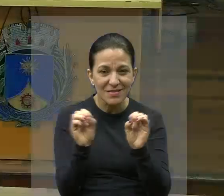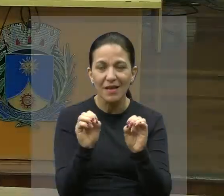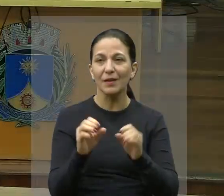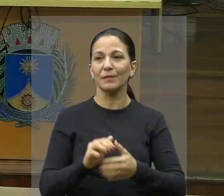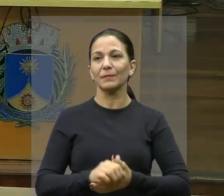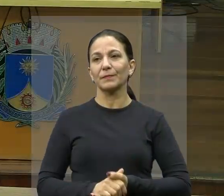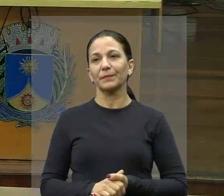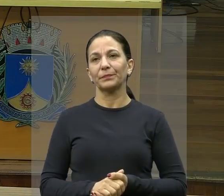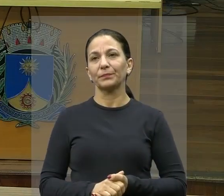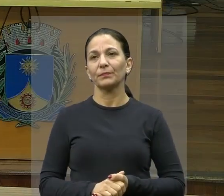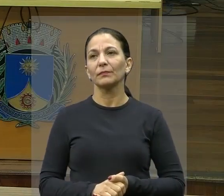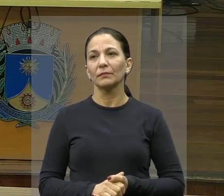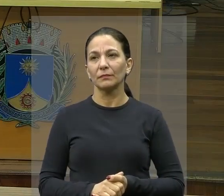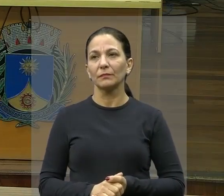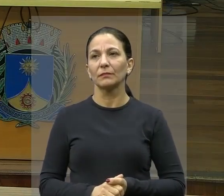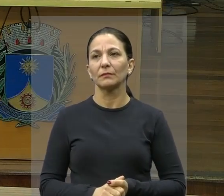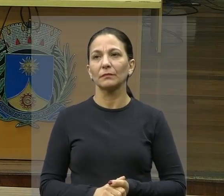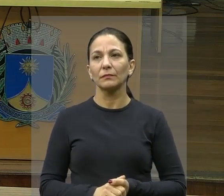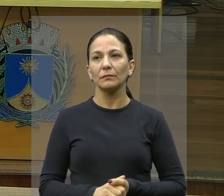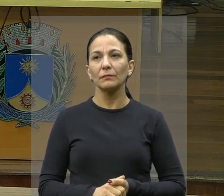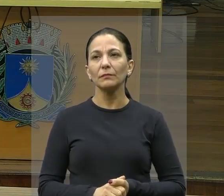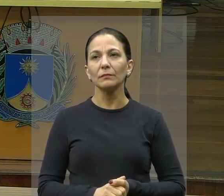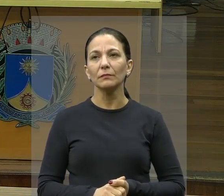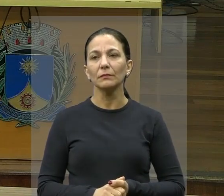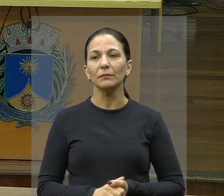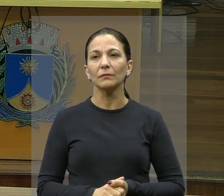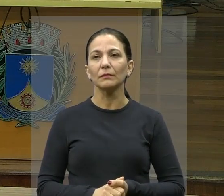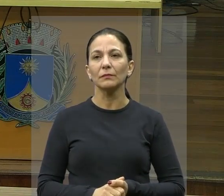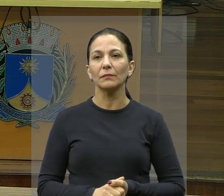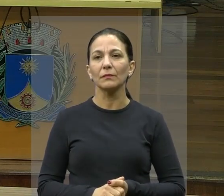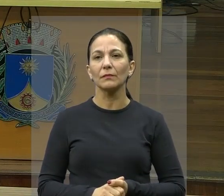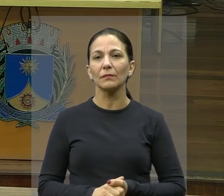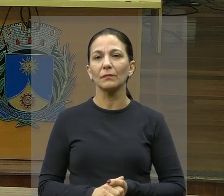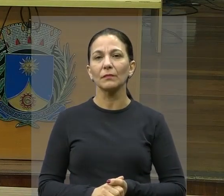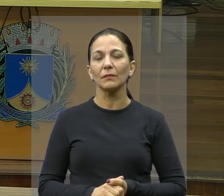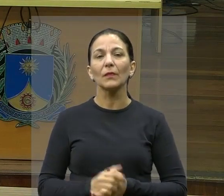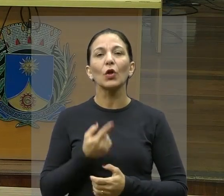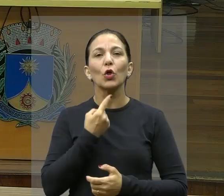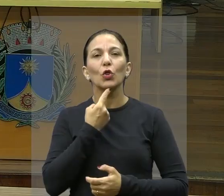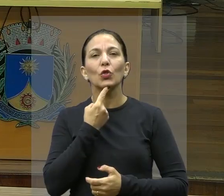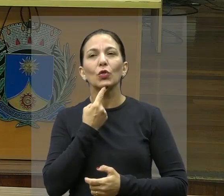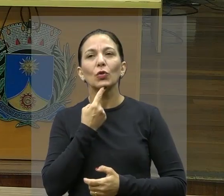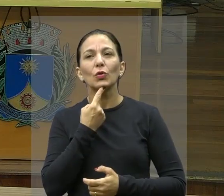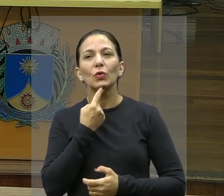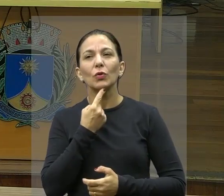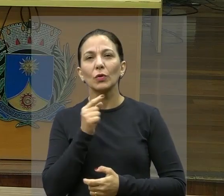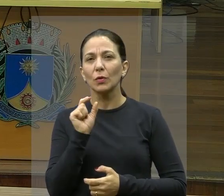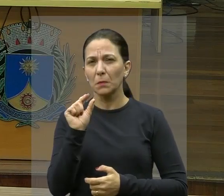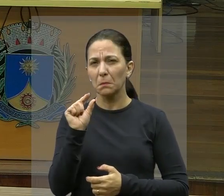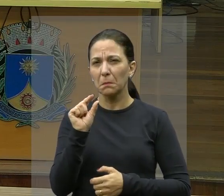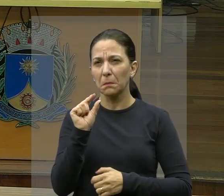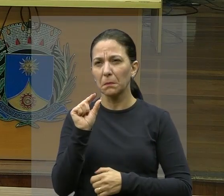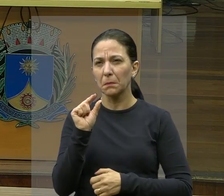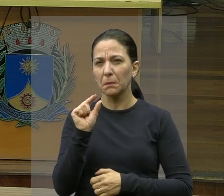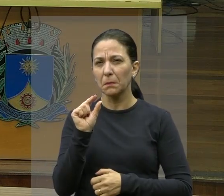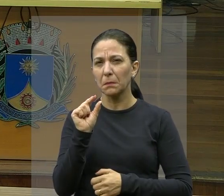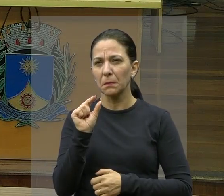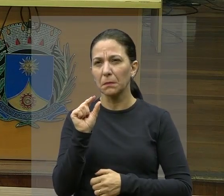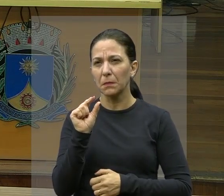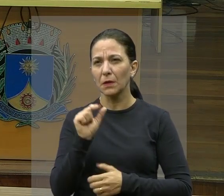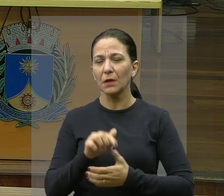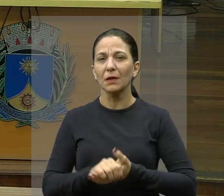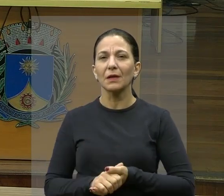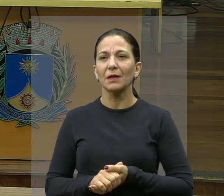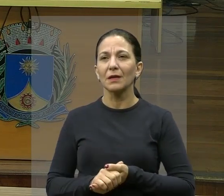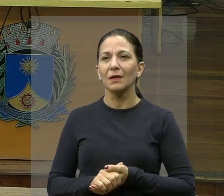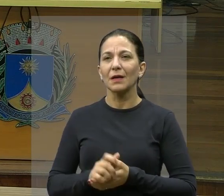Mais alguma questão, Marcelo? Aproveitando, mais uma duvidazinha. Marcelo, só um minutinho, só se apresenta, tá. por